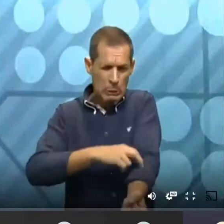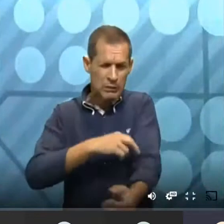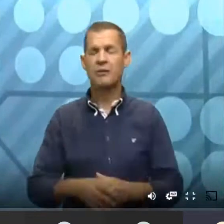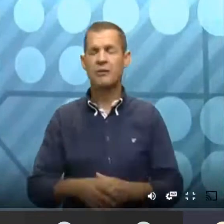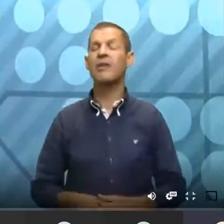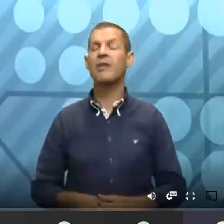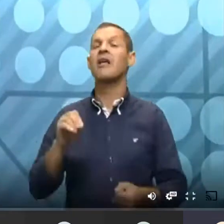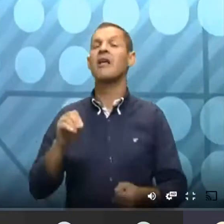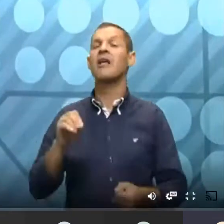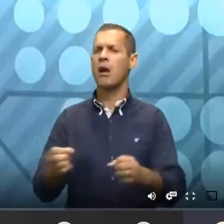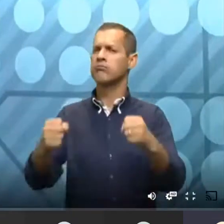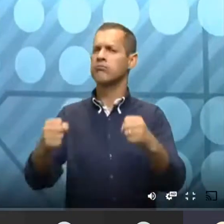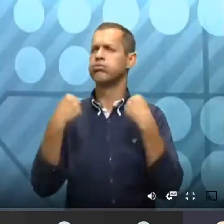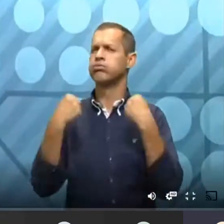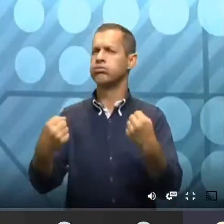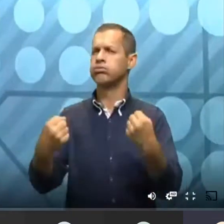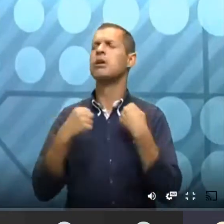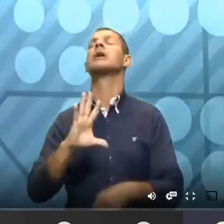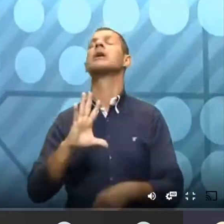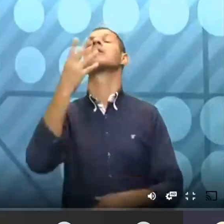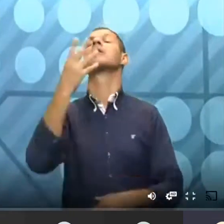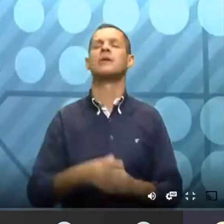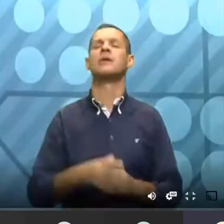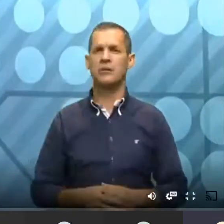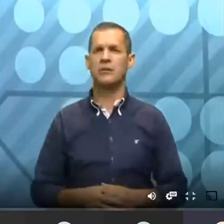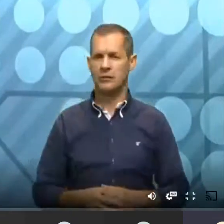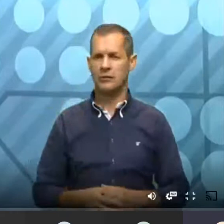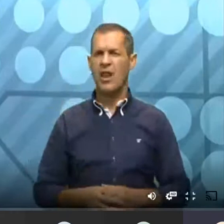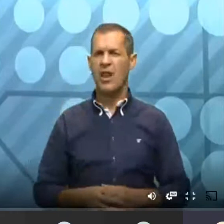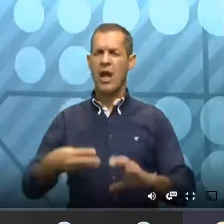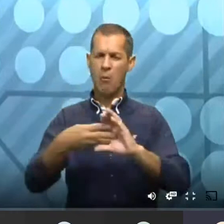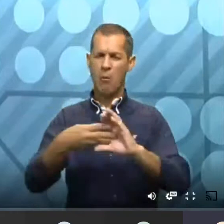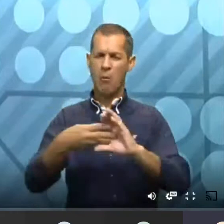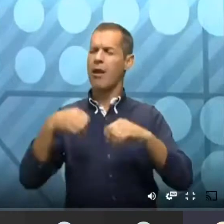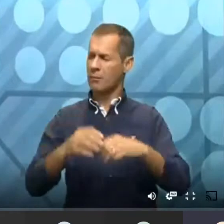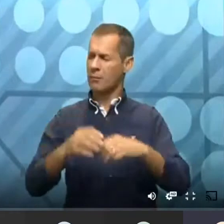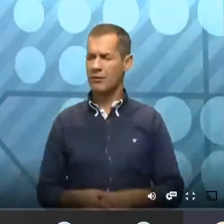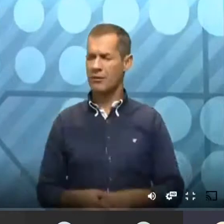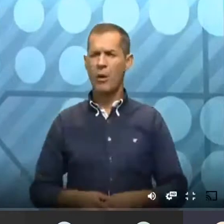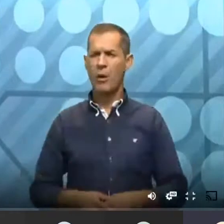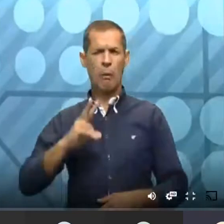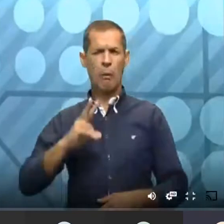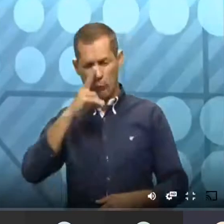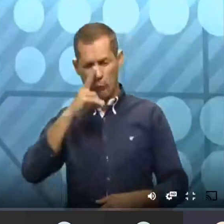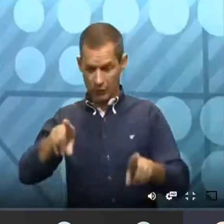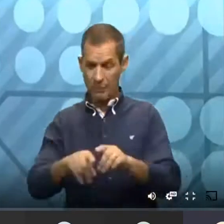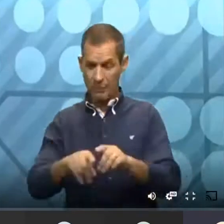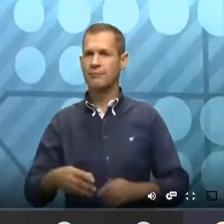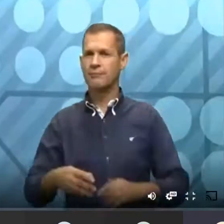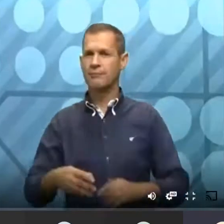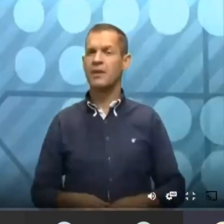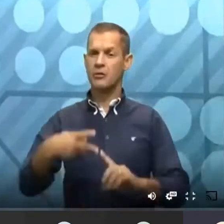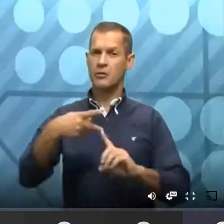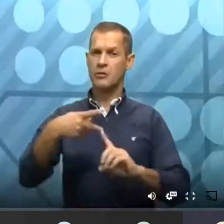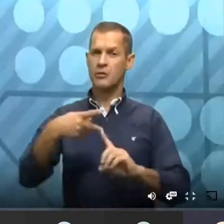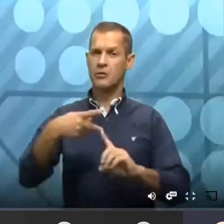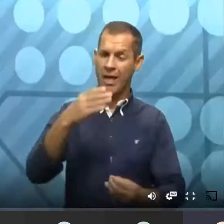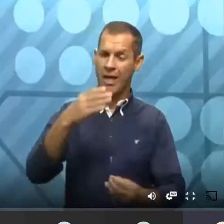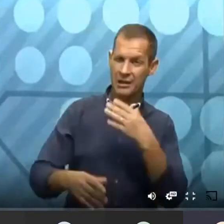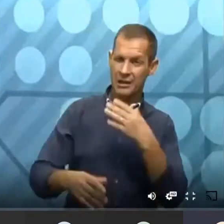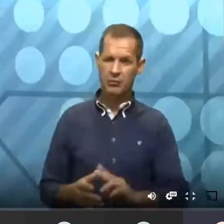estresse a ela fazendo exercício, o que vai acontecer? Ela vai demandar mais energia, ela vai demandar mais nutrientes, então